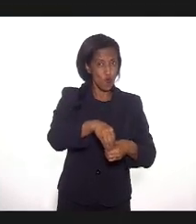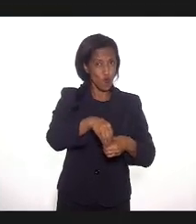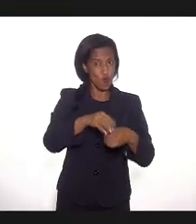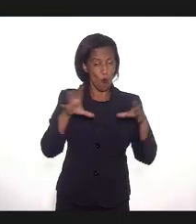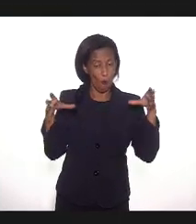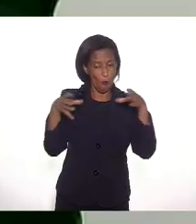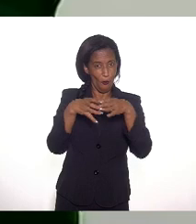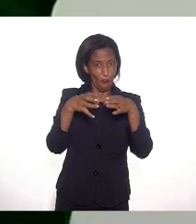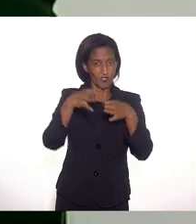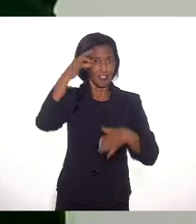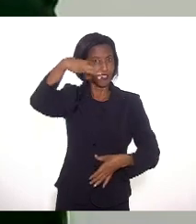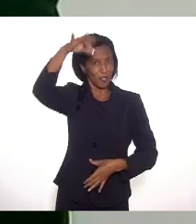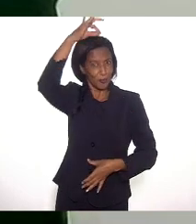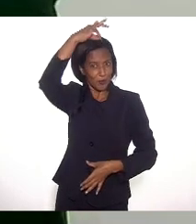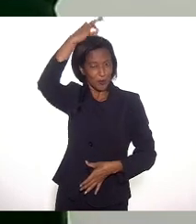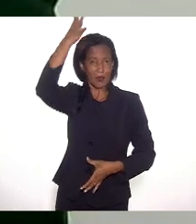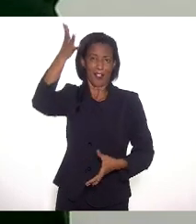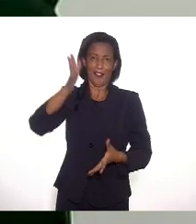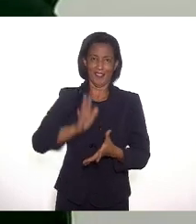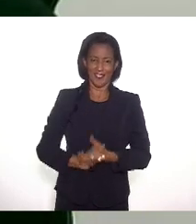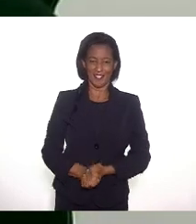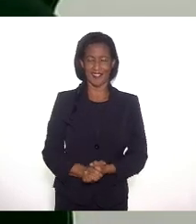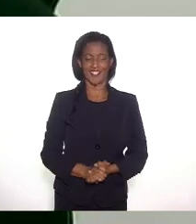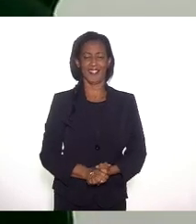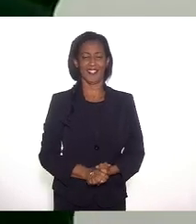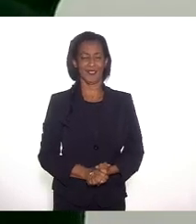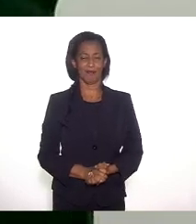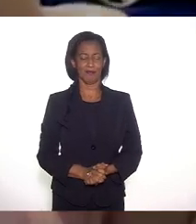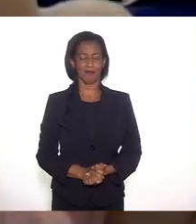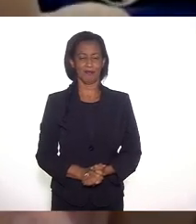espiritual. Deputado Márcio Pacheco,